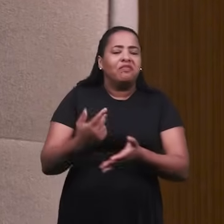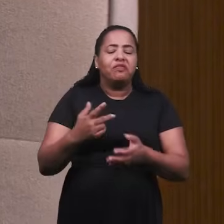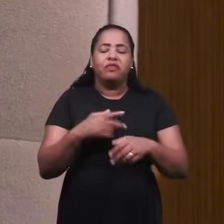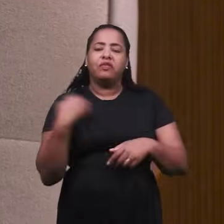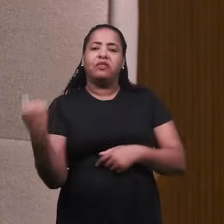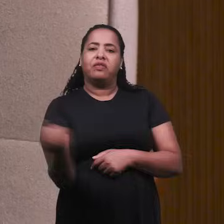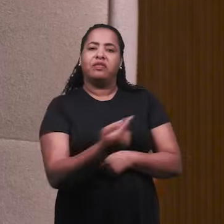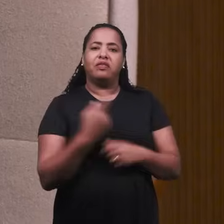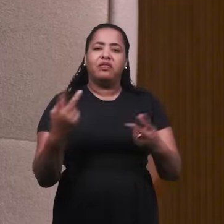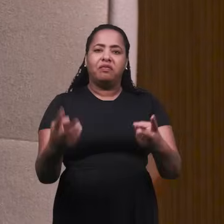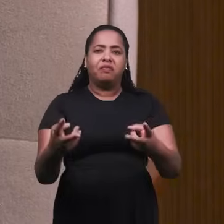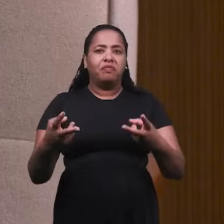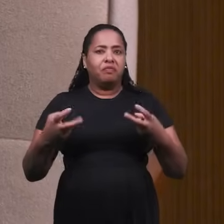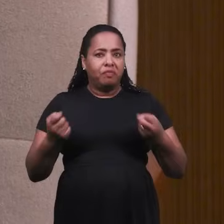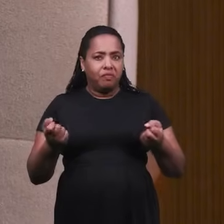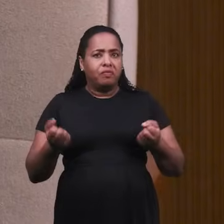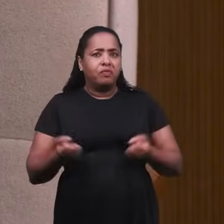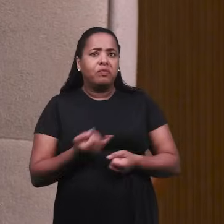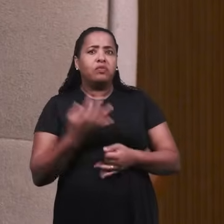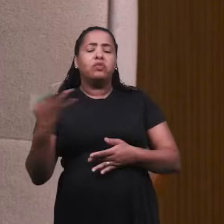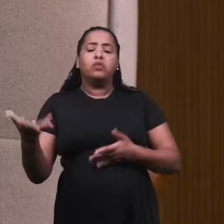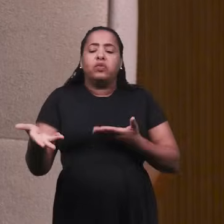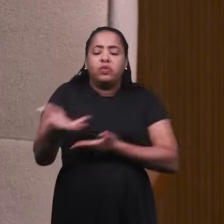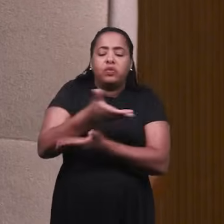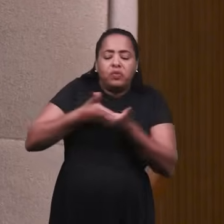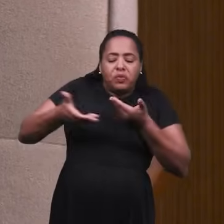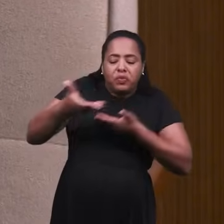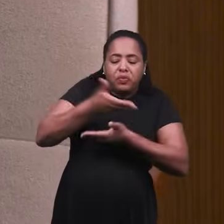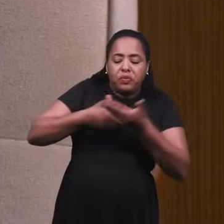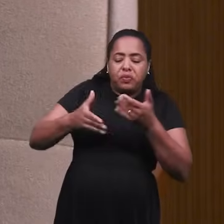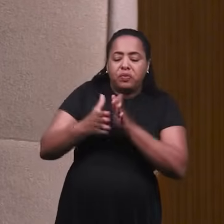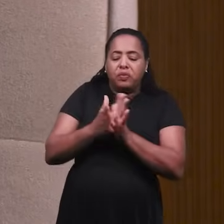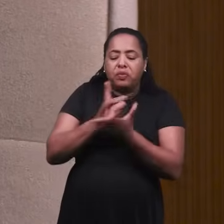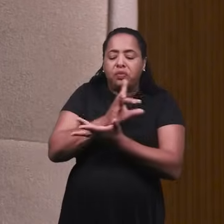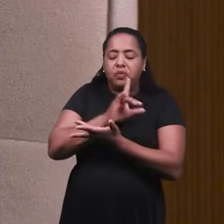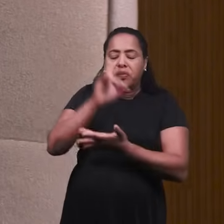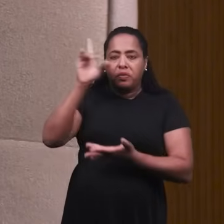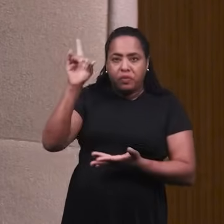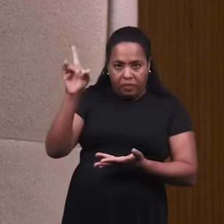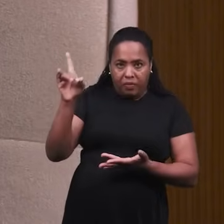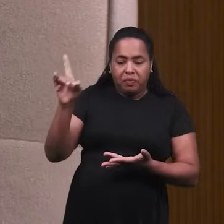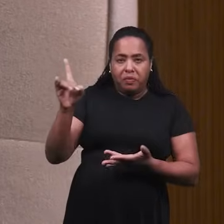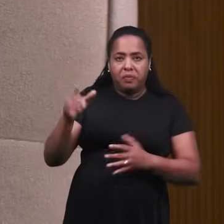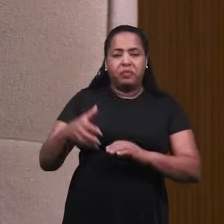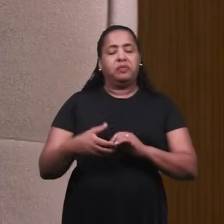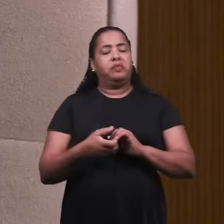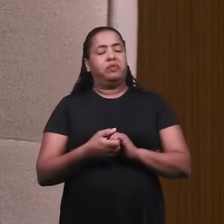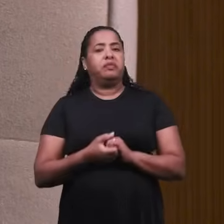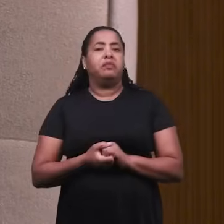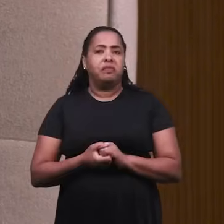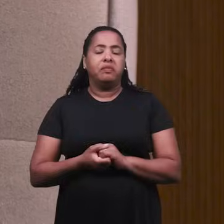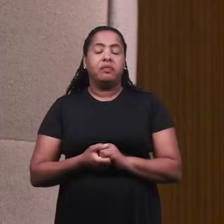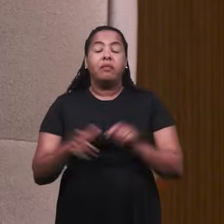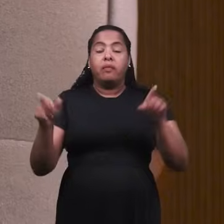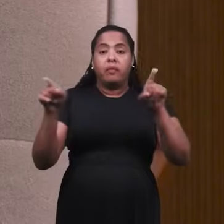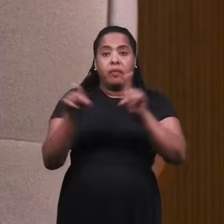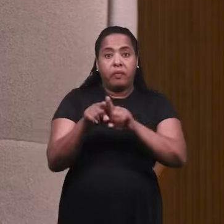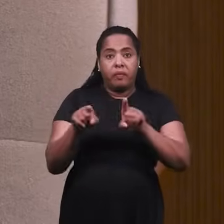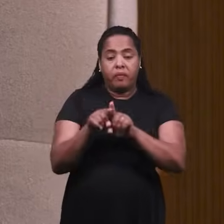por ali nós vemos o quanto eles estão envolvidos na leitura da palavra. E